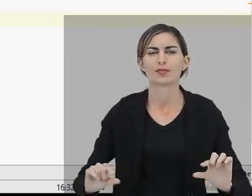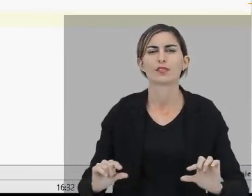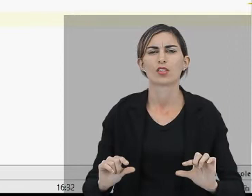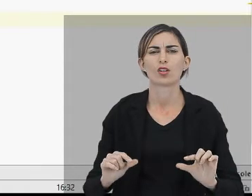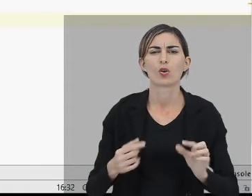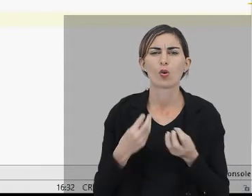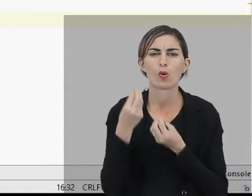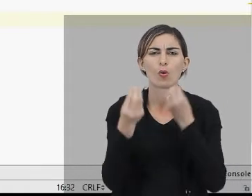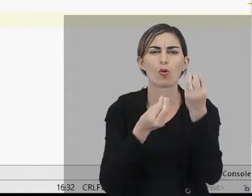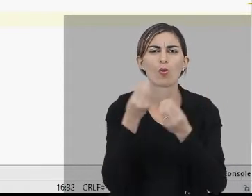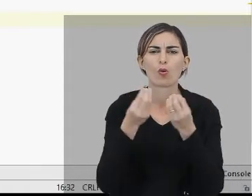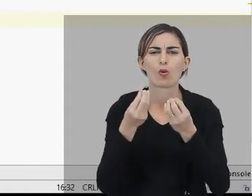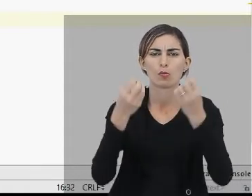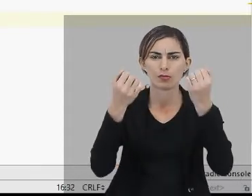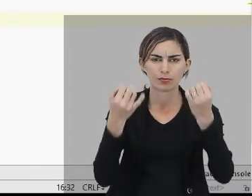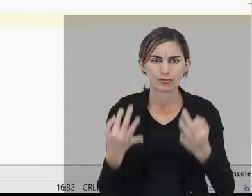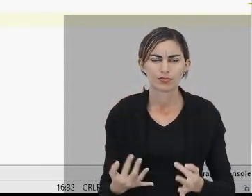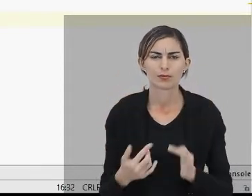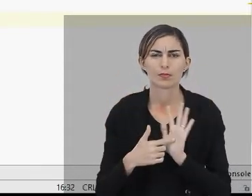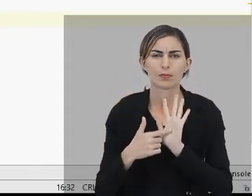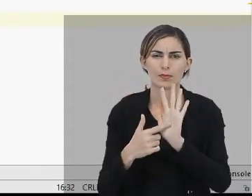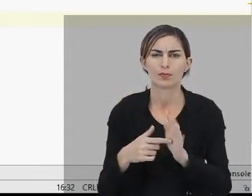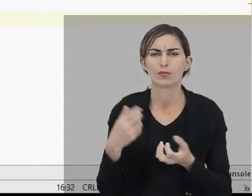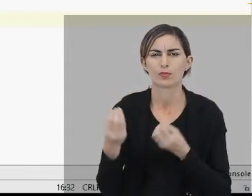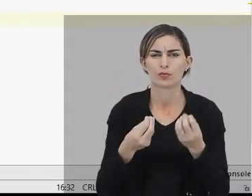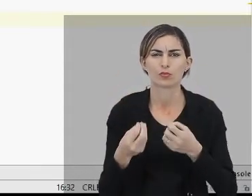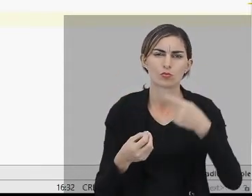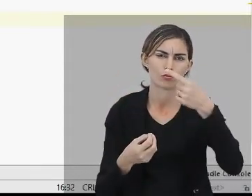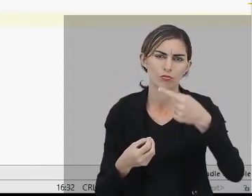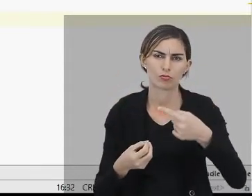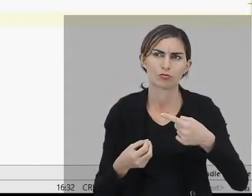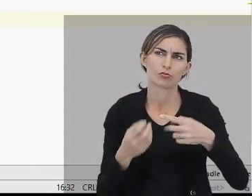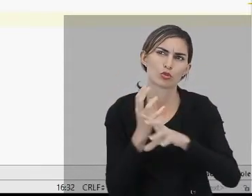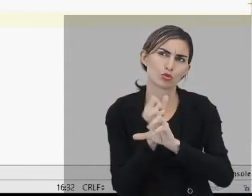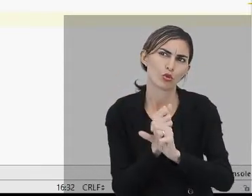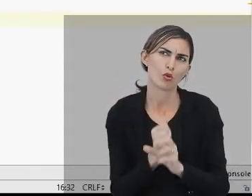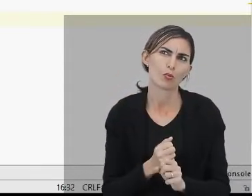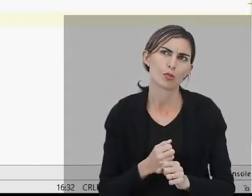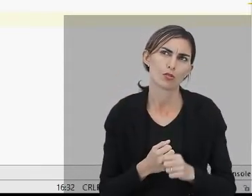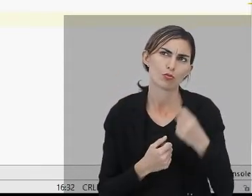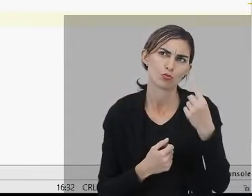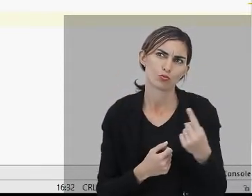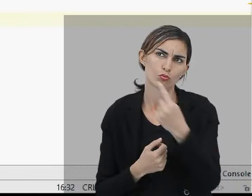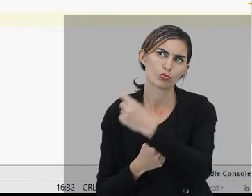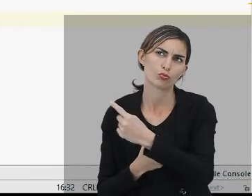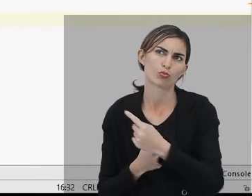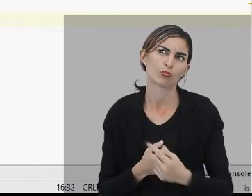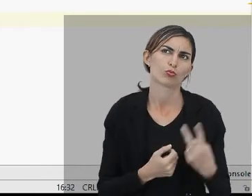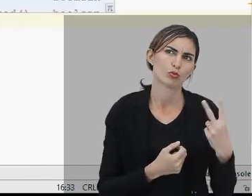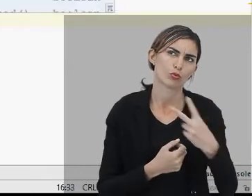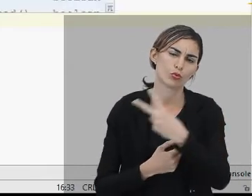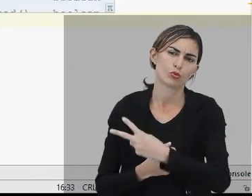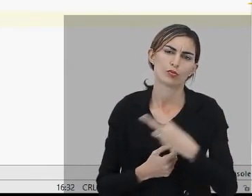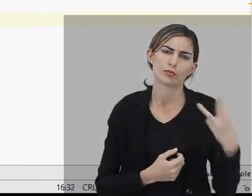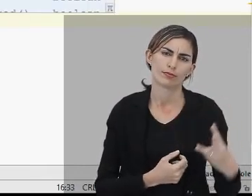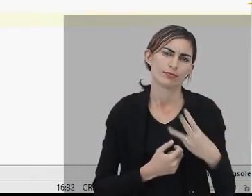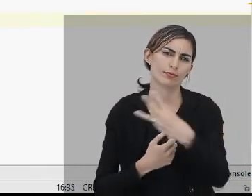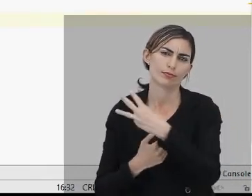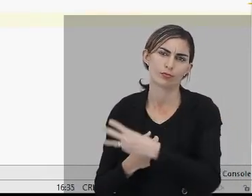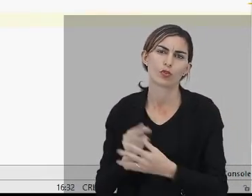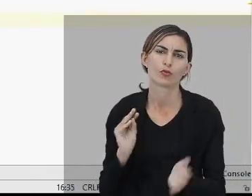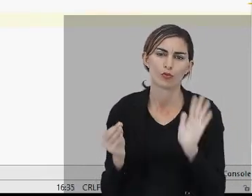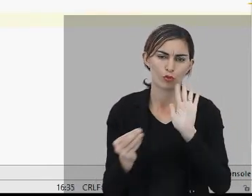a forma de contar. Então, poderia ser de 1 em 1, de 2 em 2, de 3 em 3. Eu vou colocar